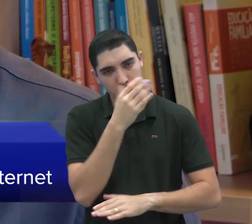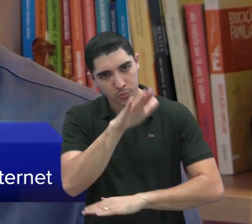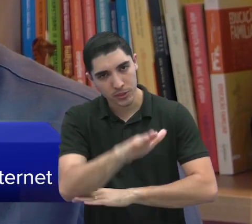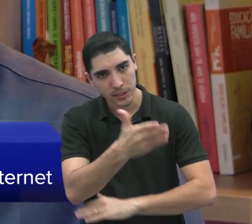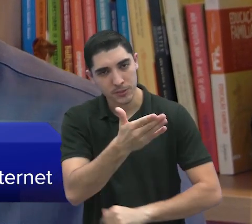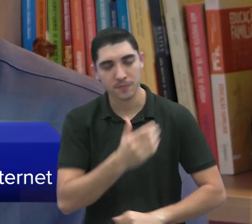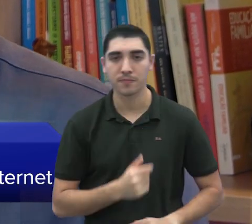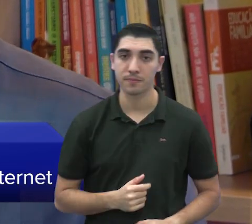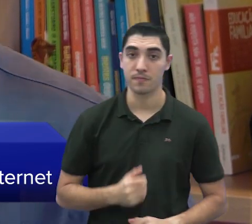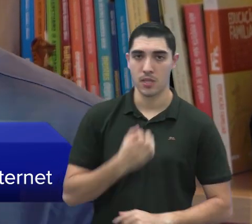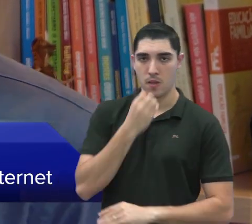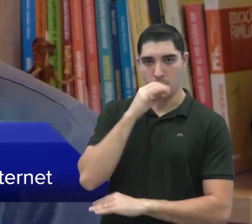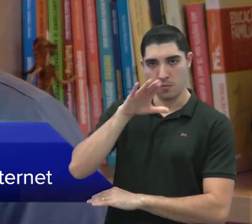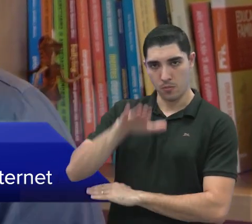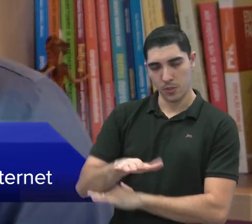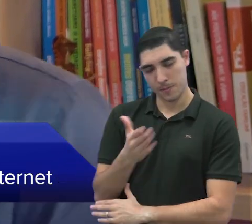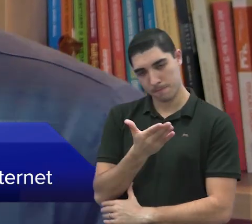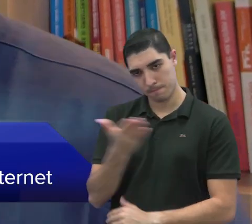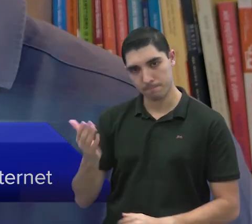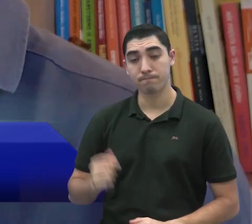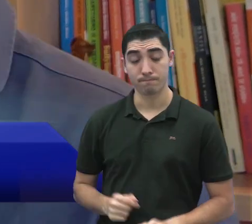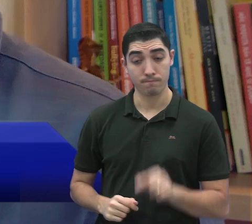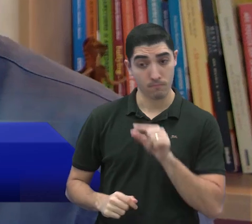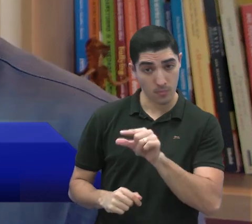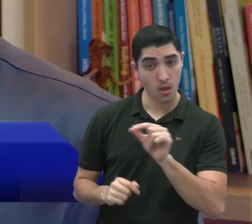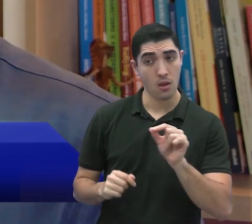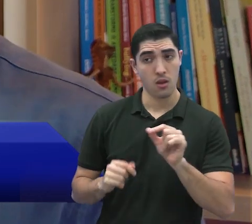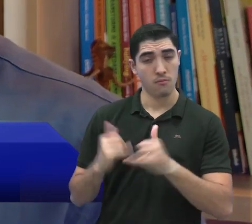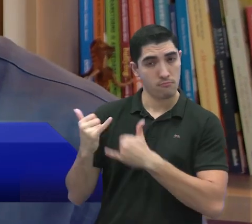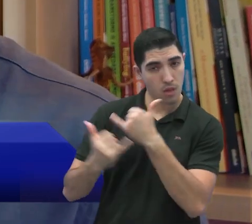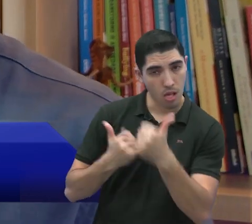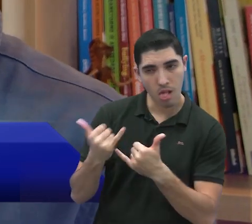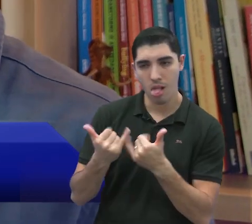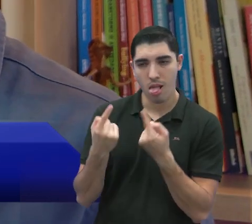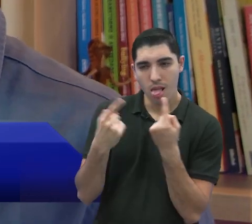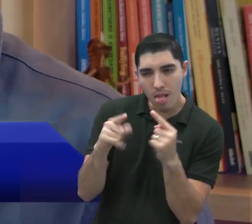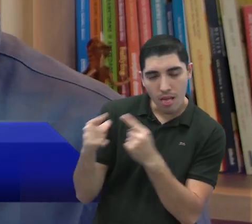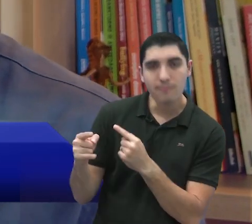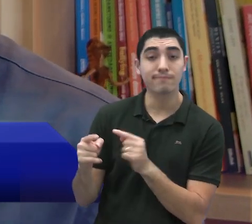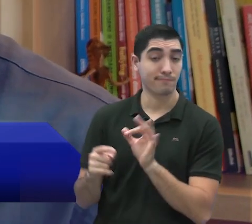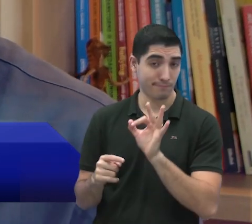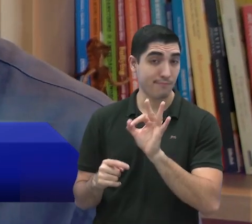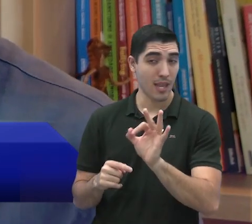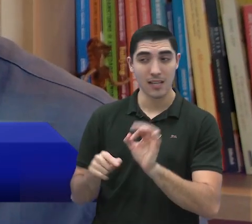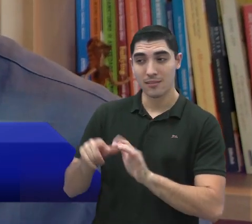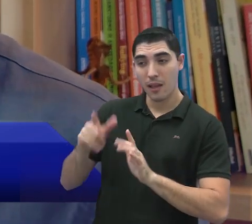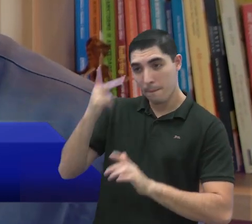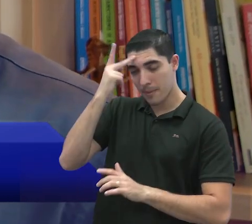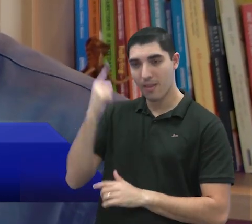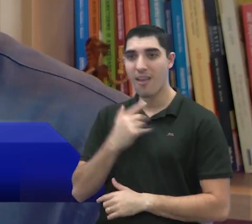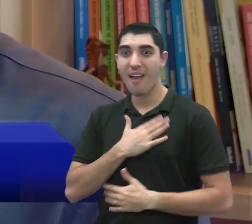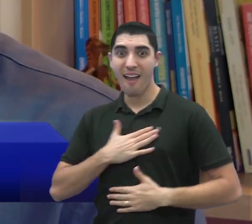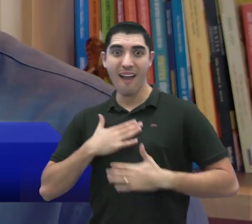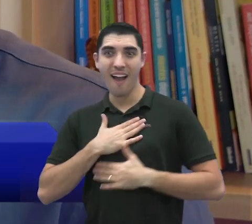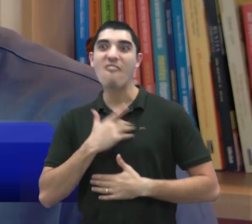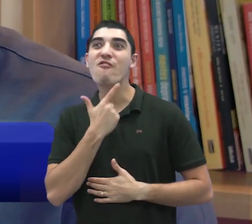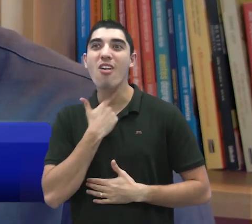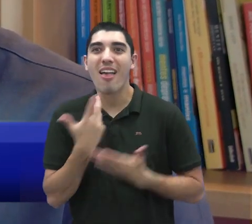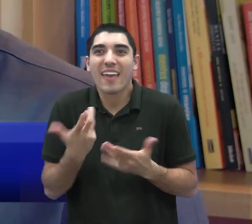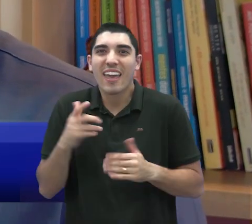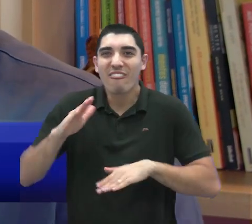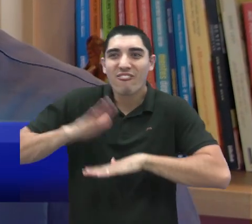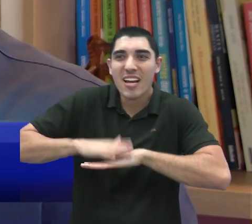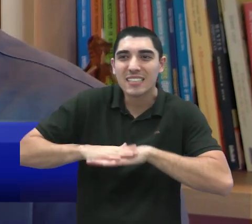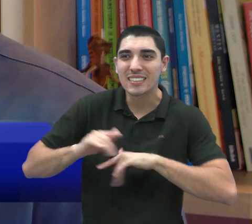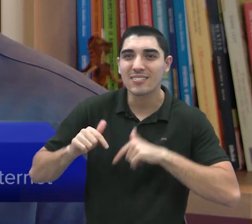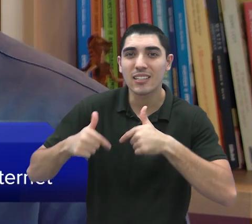público? Boa tarde para você. Boa tarde a todos. Essas trends, essas brincadeiras acabam de fato sendo muito atrativas e não há de